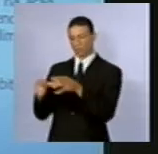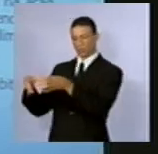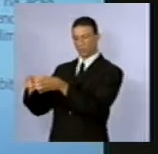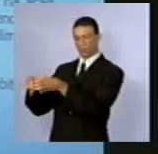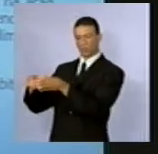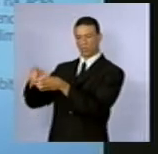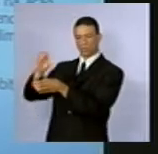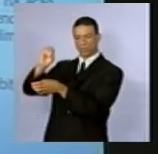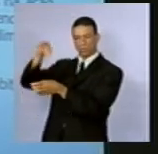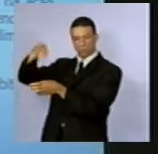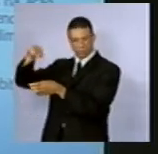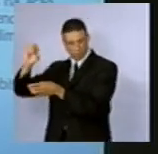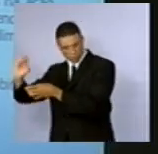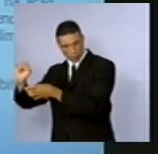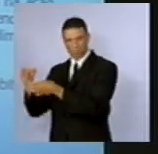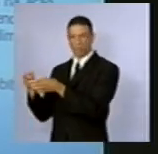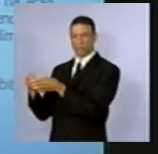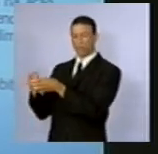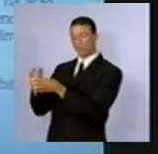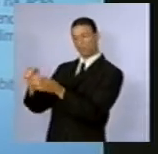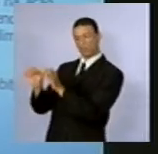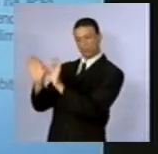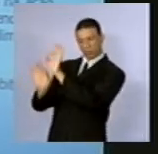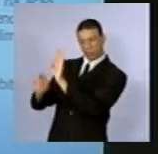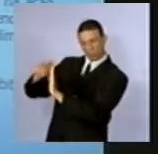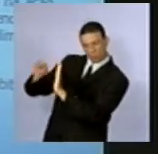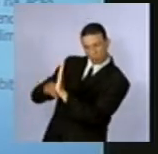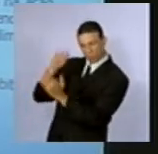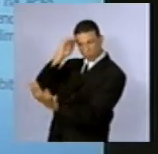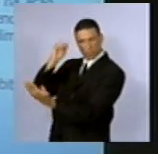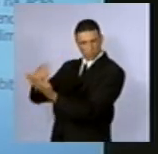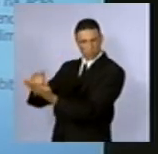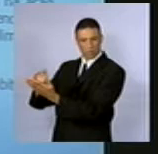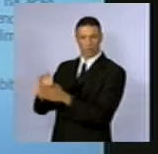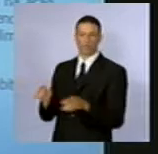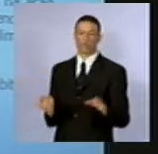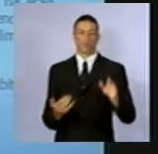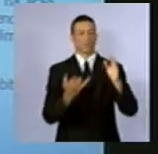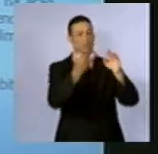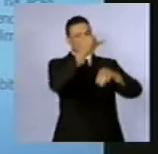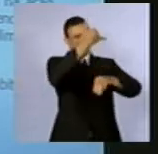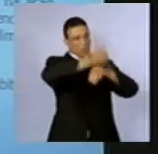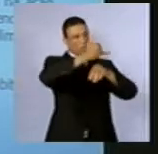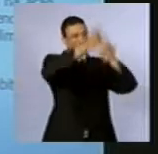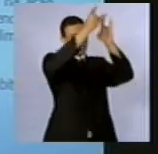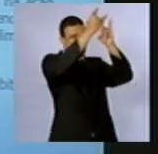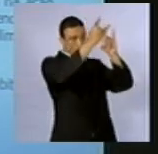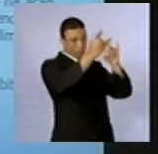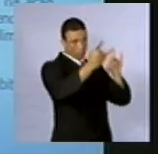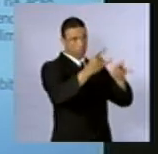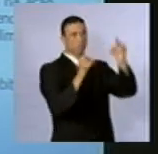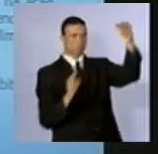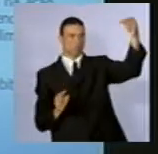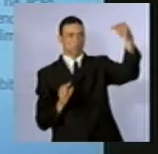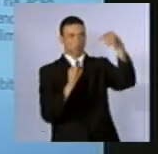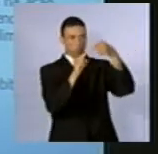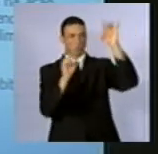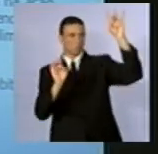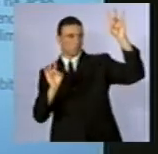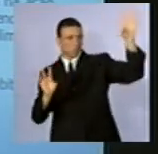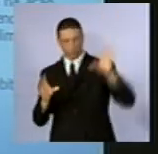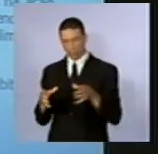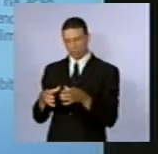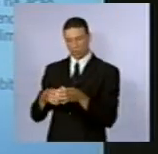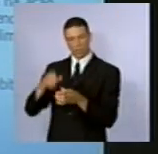as recomendações da Organização Mundial de Saúde. As instalações hoje elas atendem, até a ANEEL ontem nas apresentações colocou que hoje o